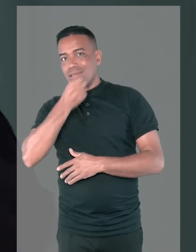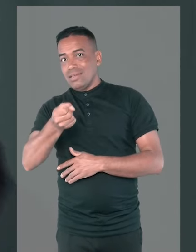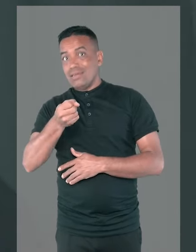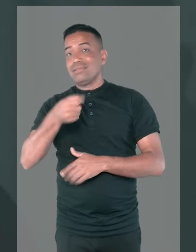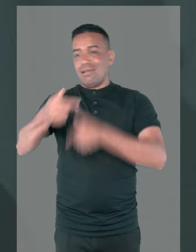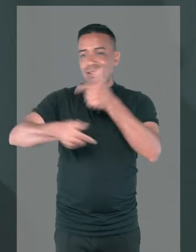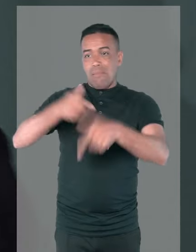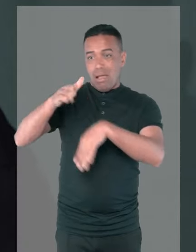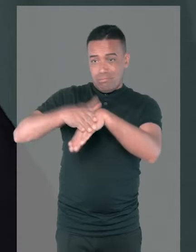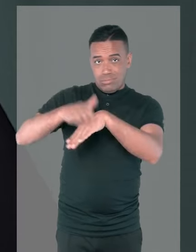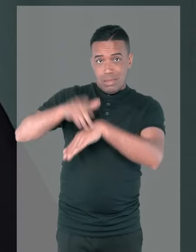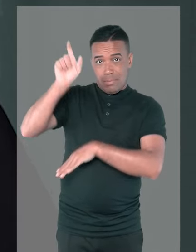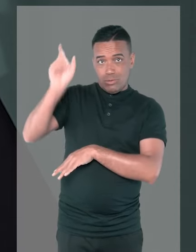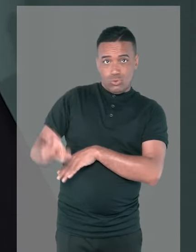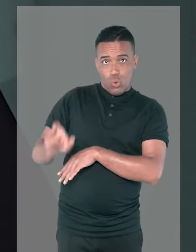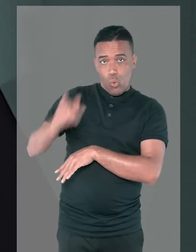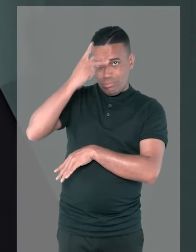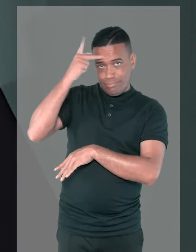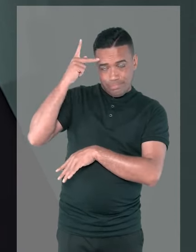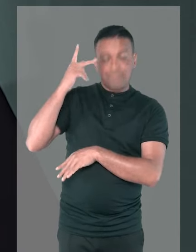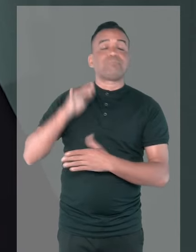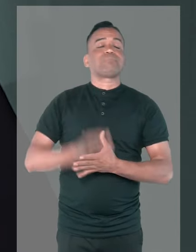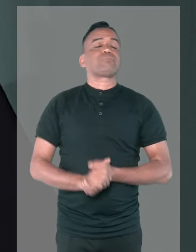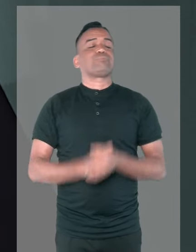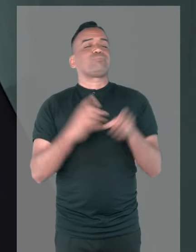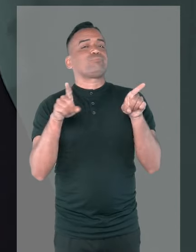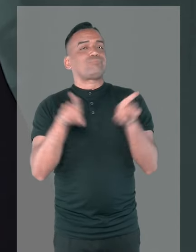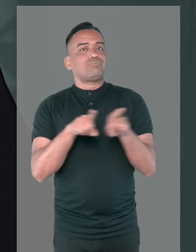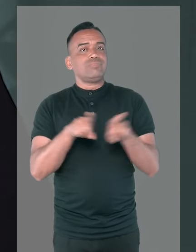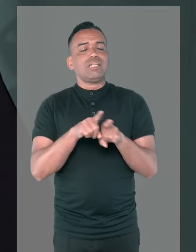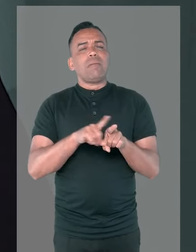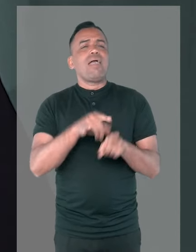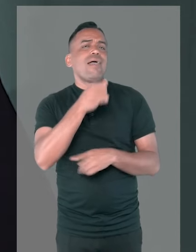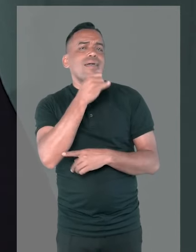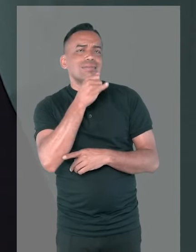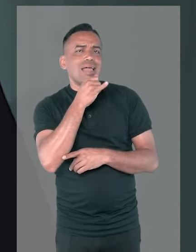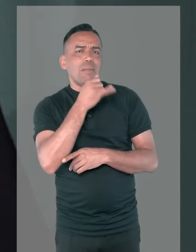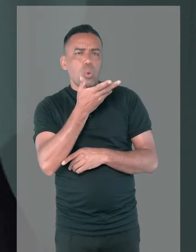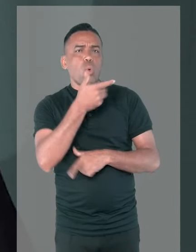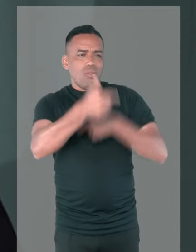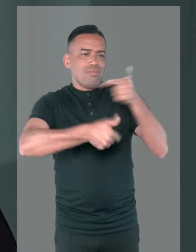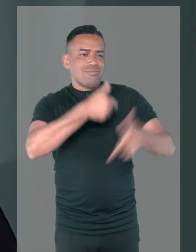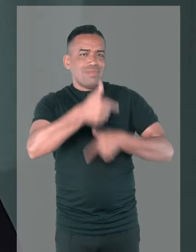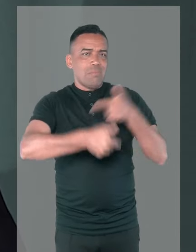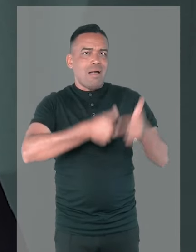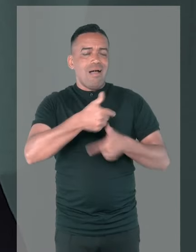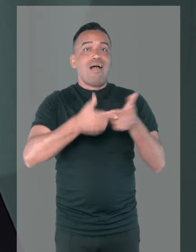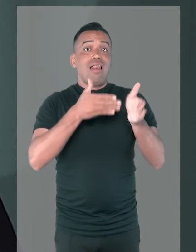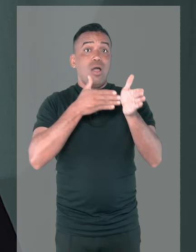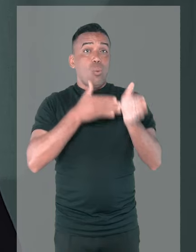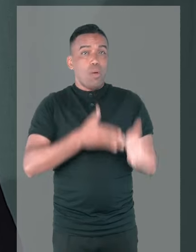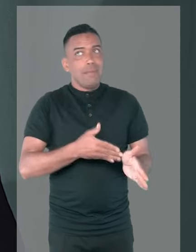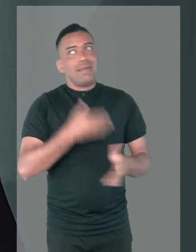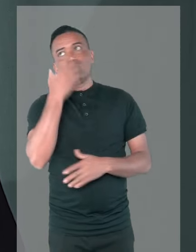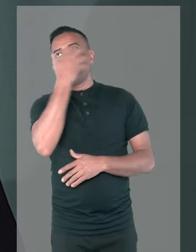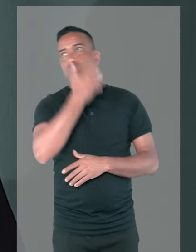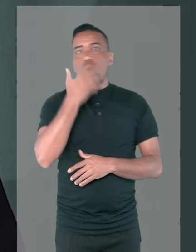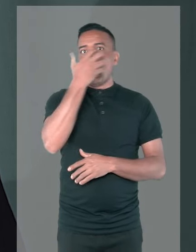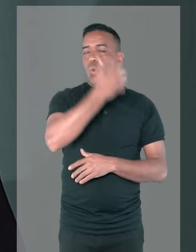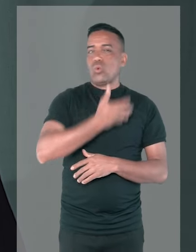questão, e também um exemplo desse trabalho, né, com acompanhamento musical e